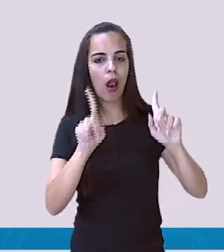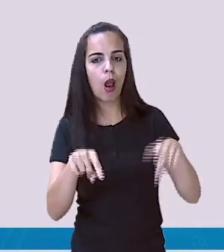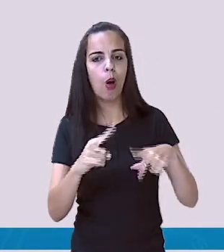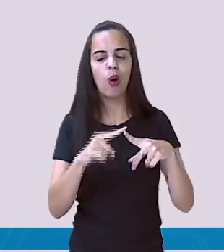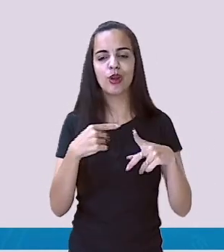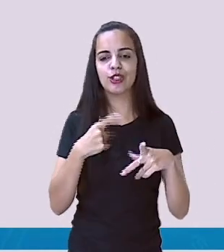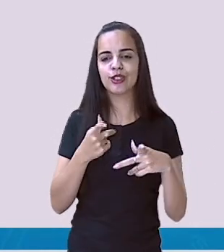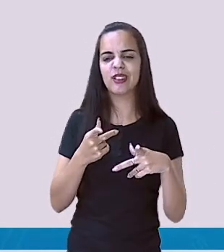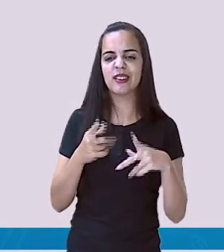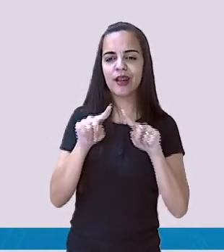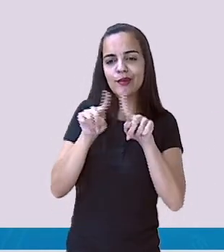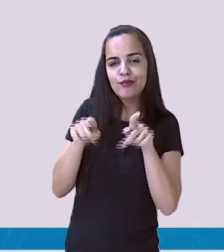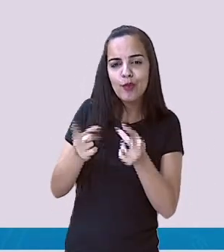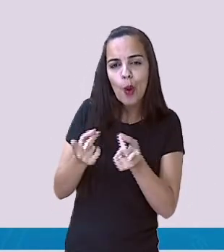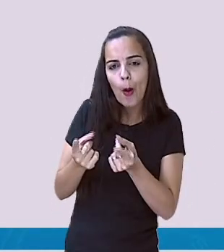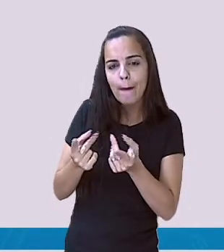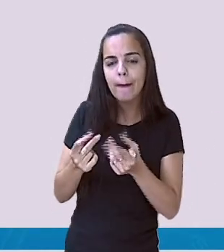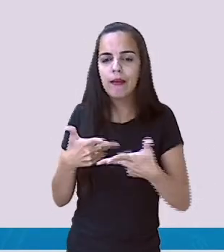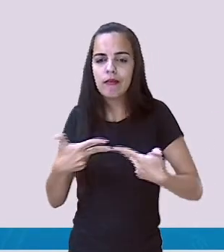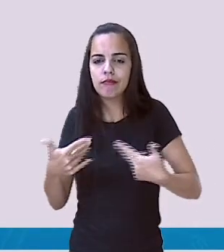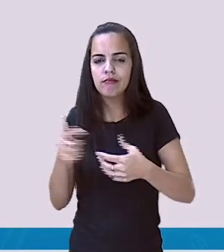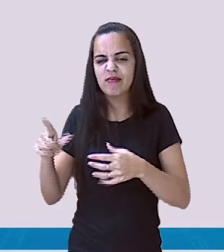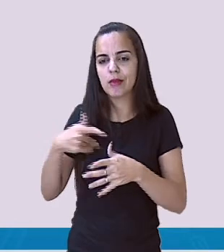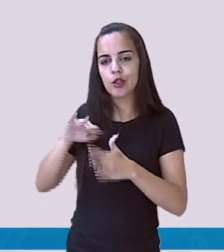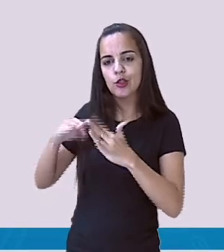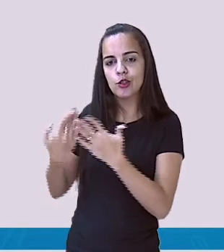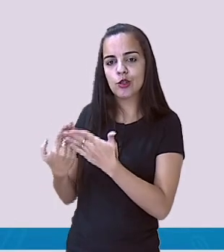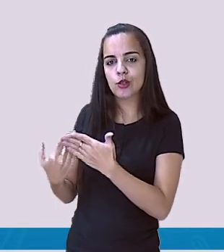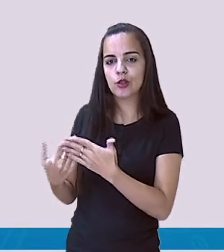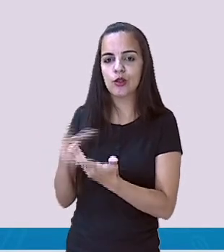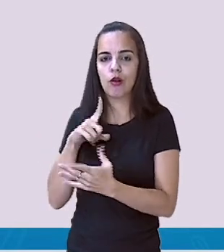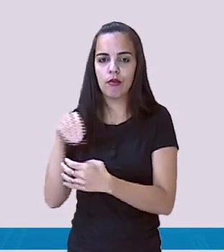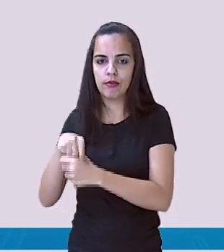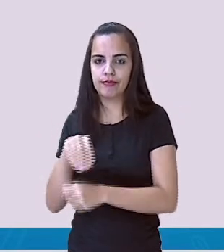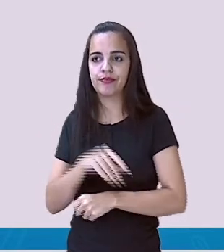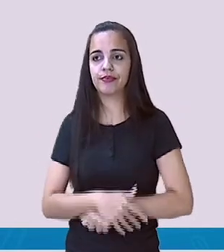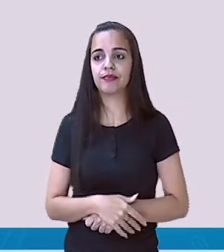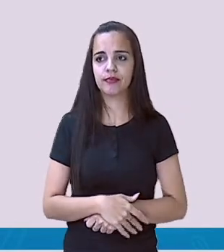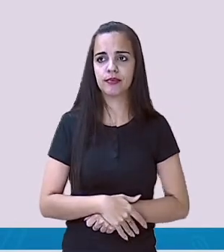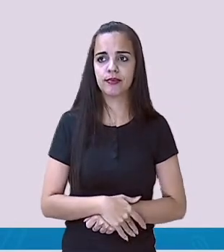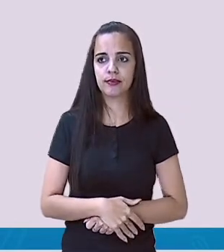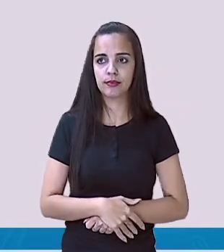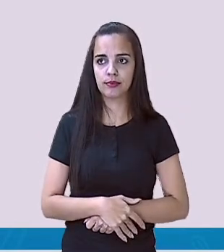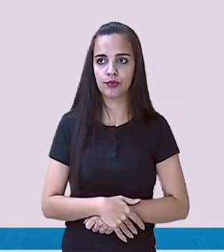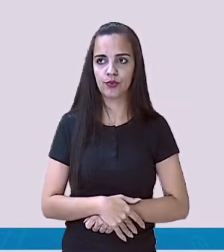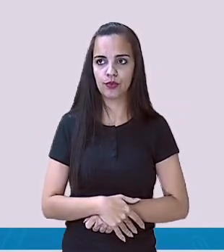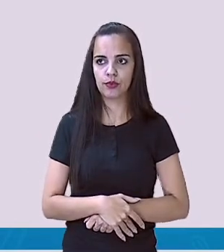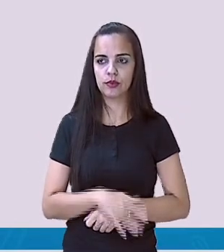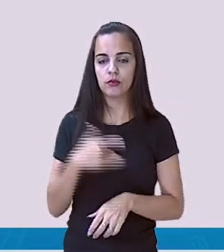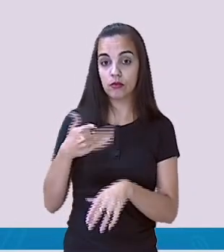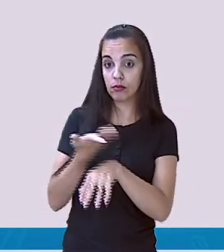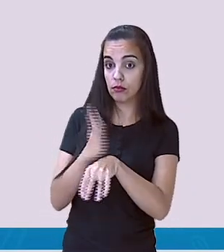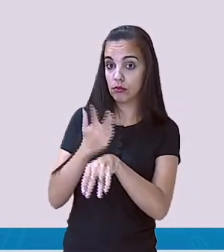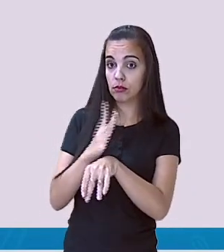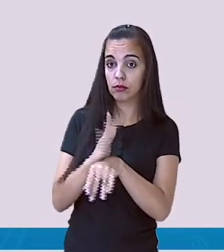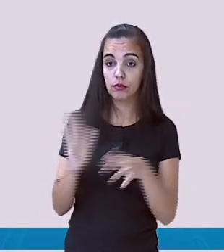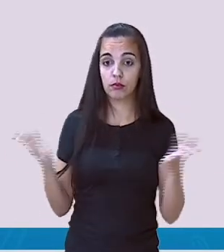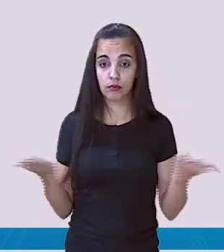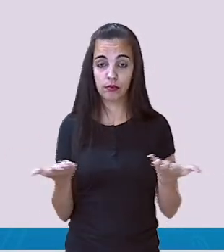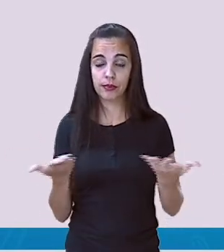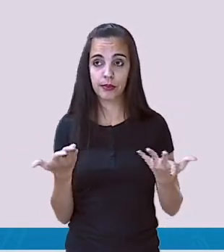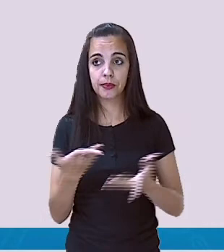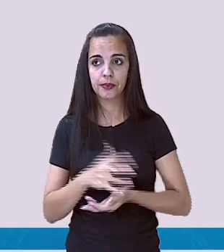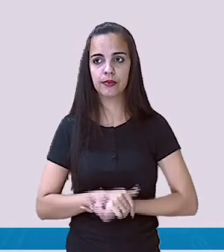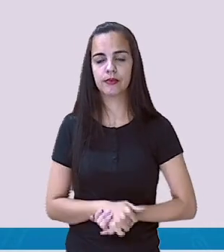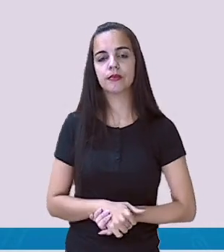se modificando com o tempo, né? E vamos praticar juntos aqui essa atividade